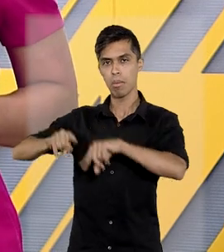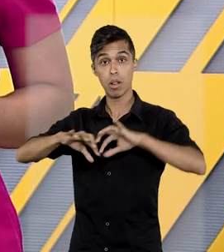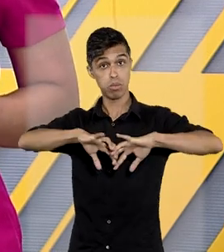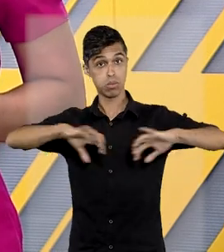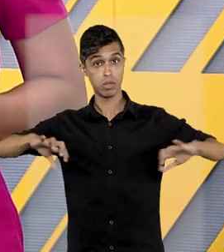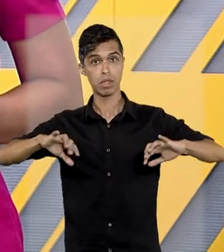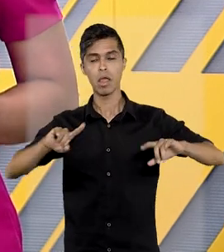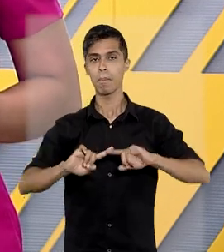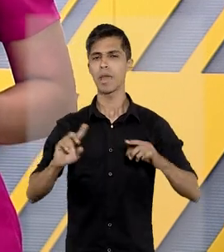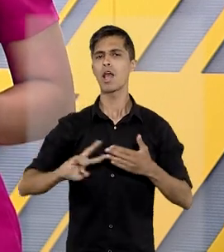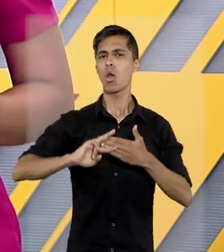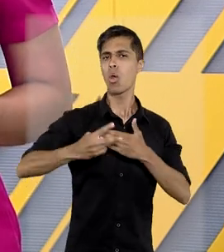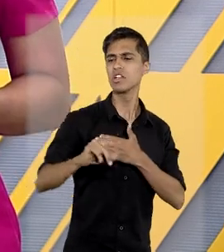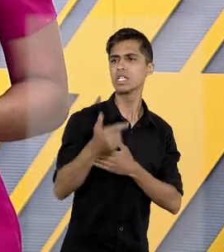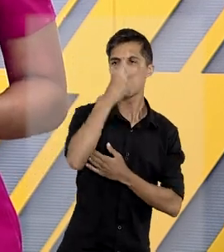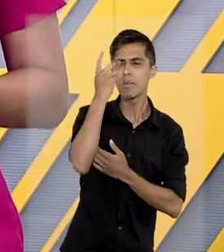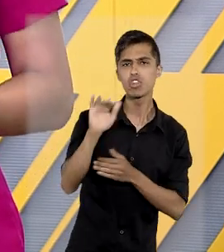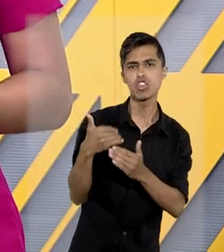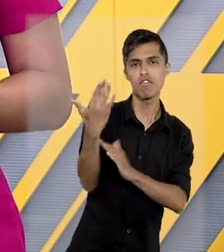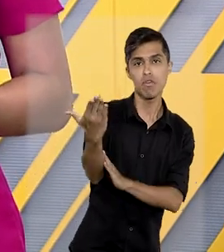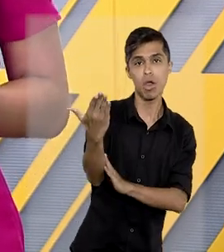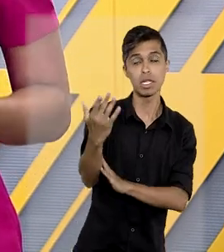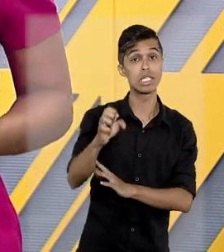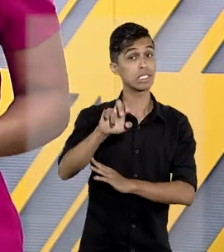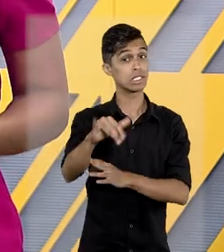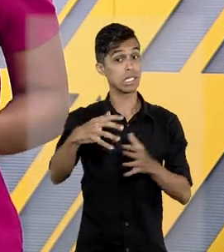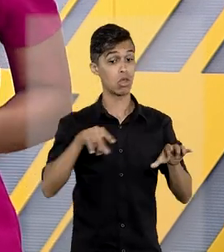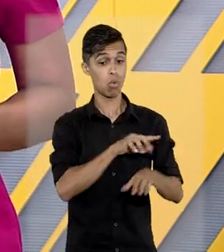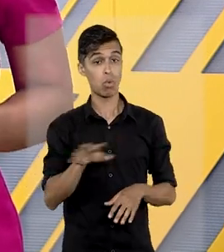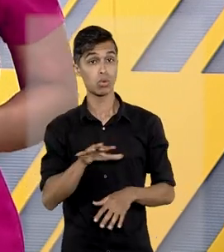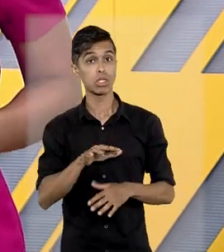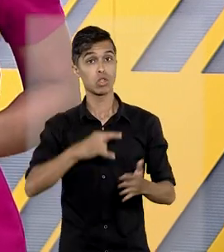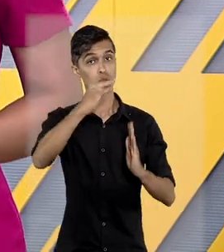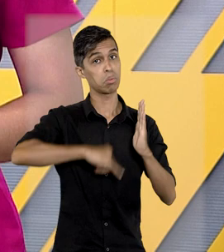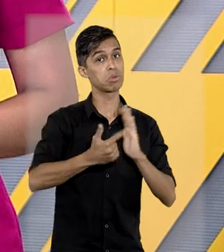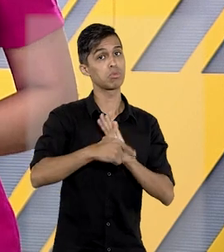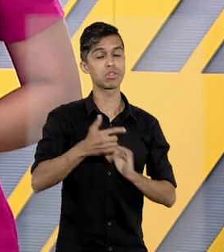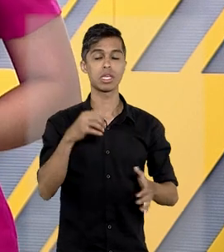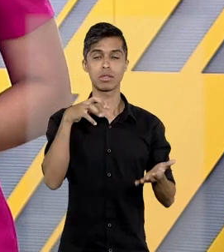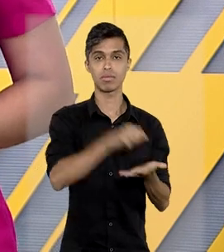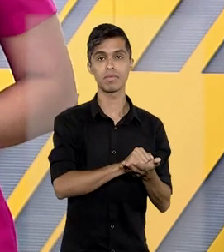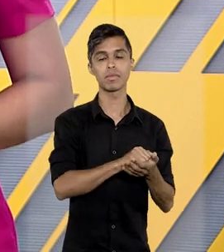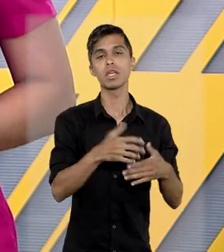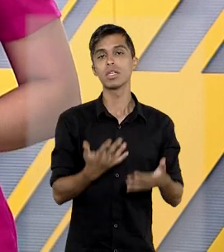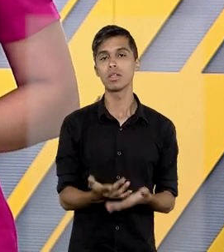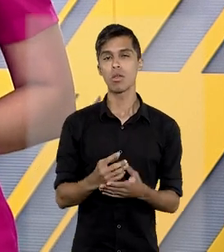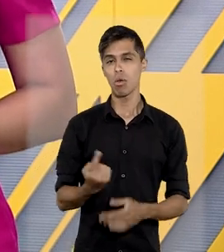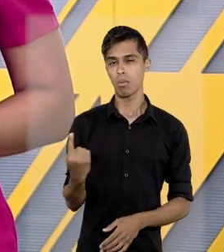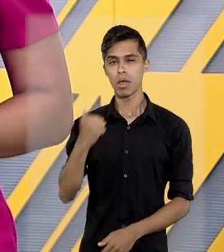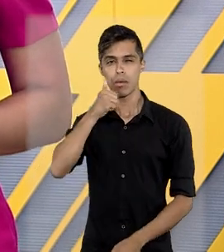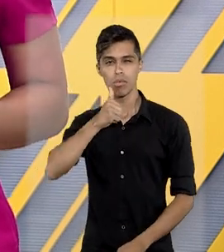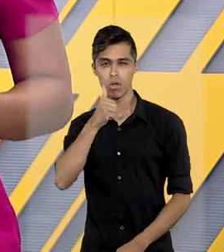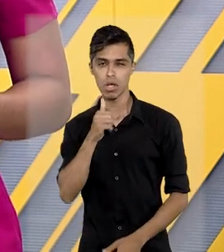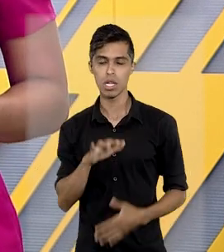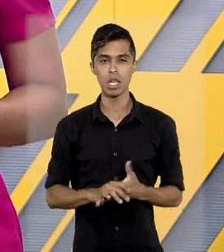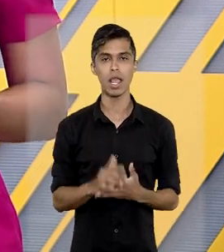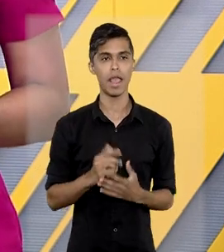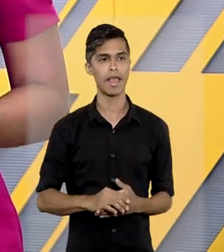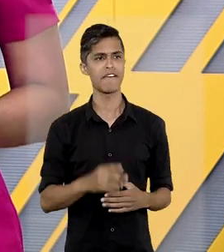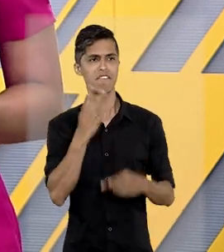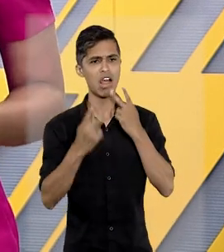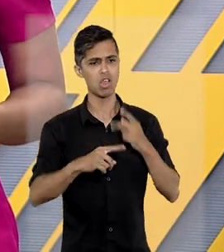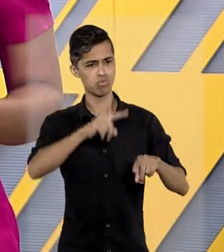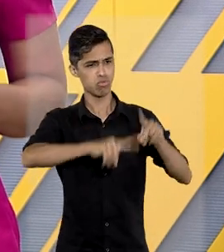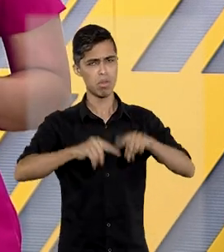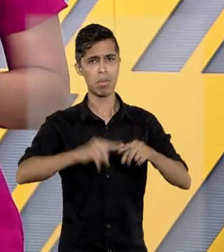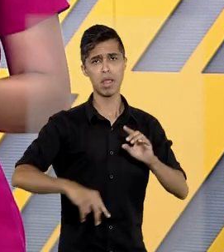produz efeitos perante terceiros quando não há registro público. No caso, uma mulher contestou a penhora de imóveis e